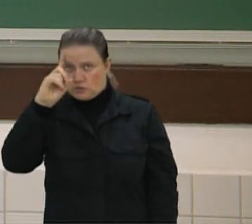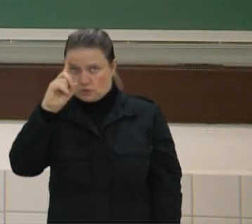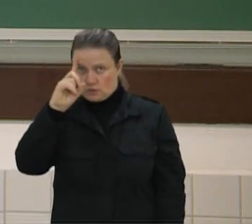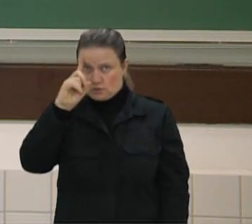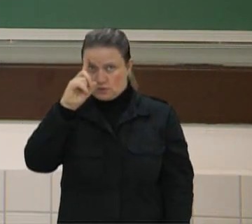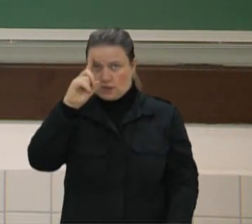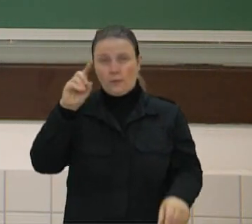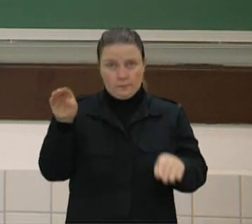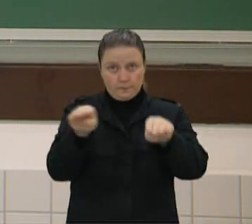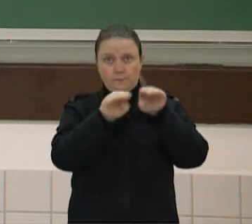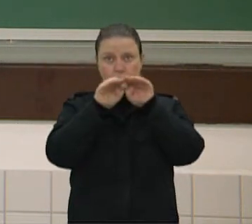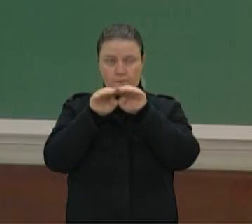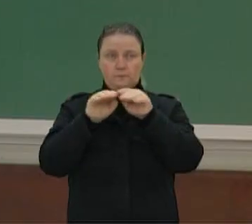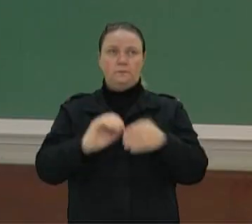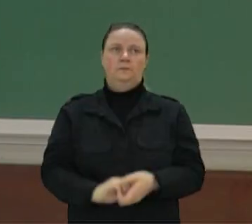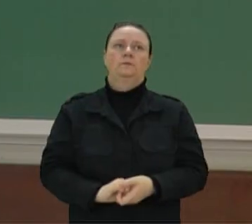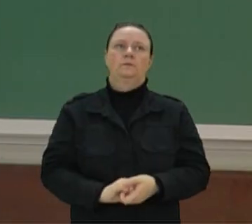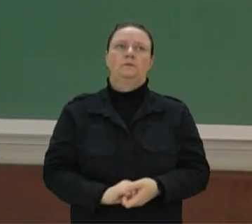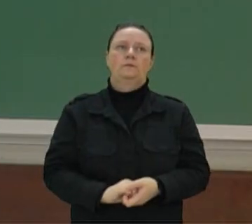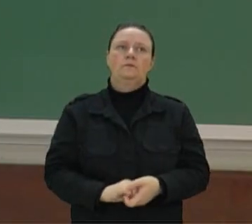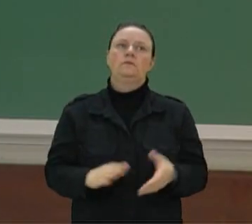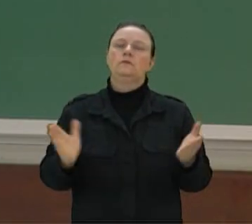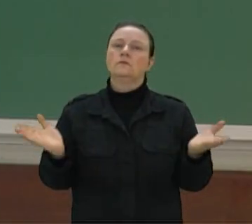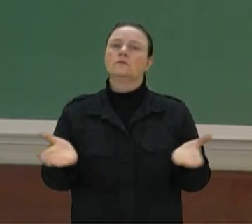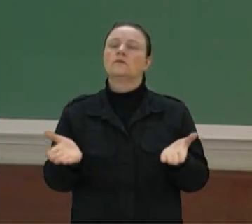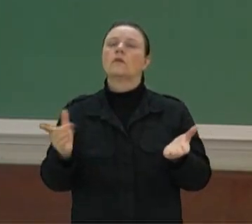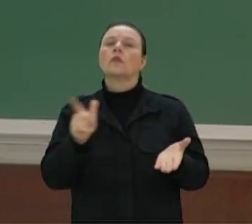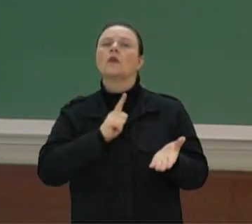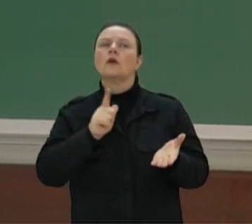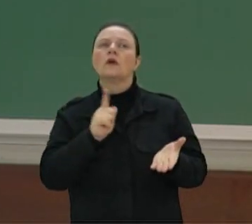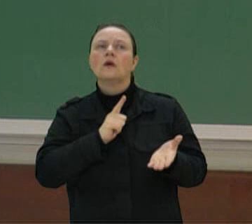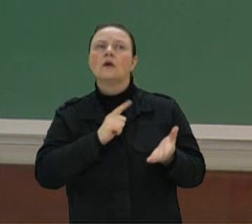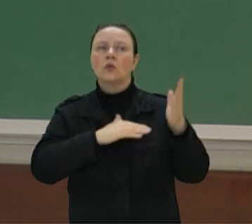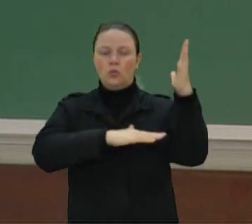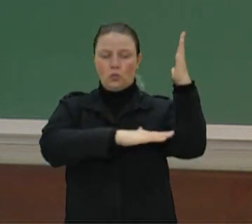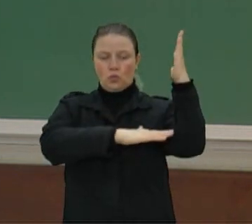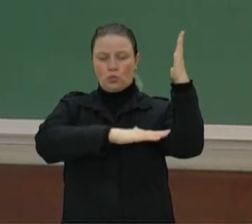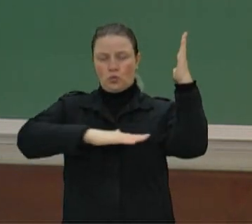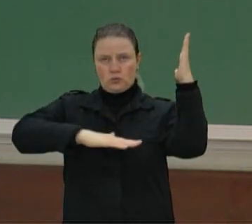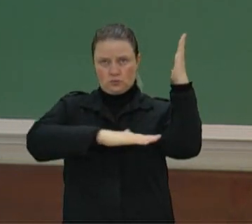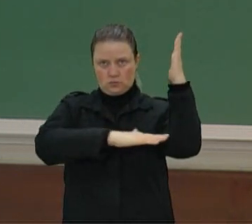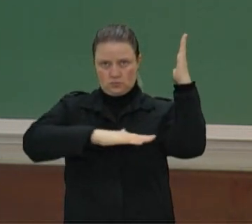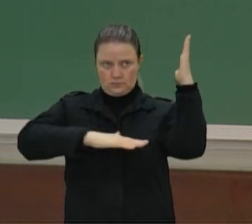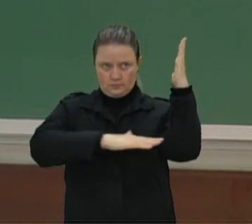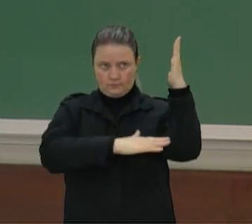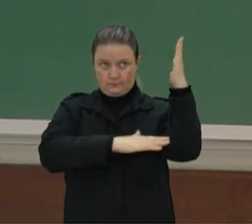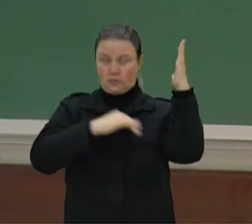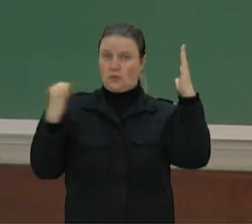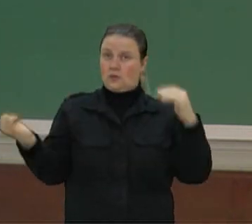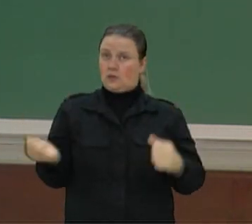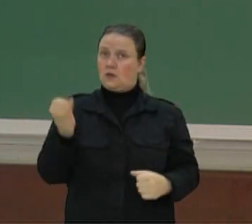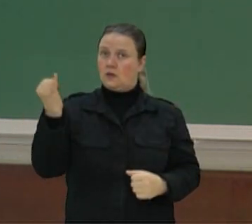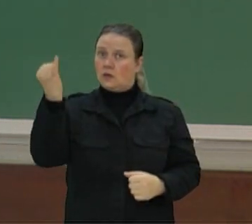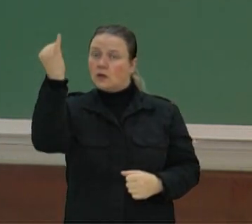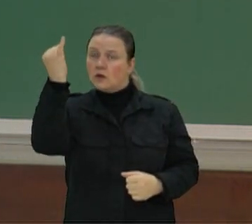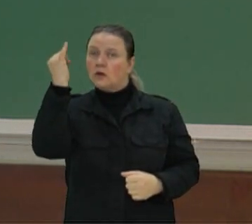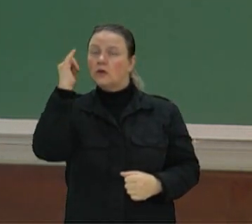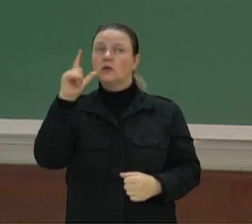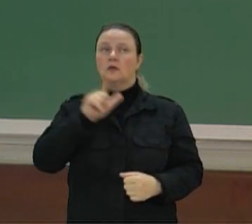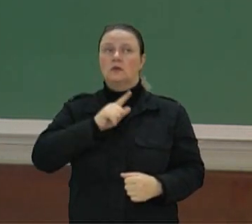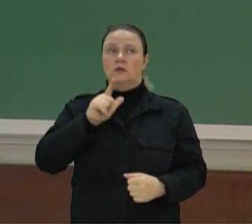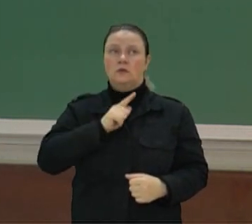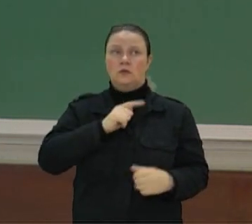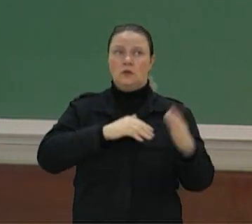bem? Vamos lá então. O que eu tenho aqui, pessoal? Eu tenho um gráfico, beleza, muito importante, que você tem